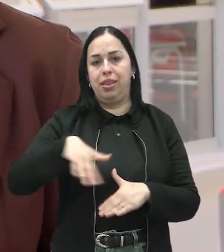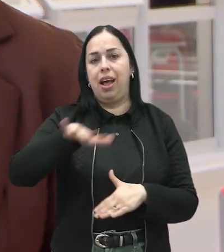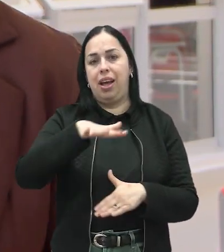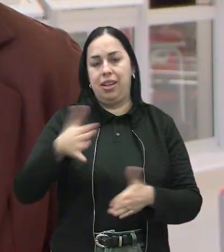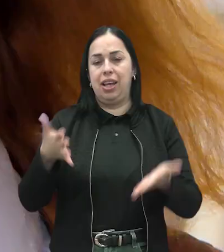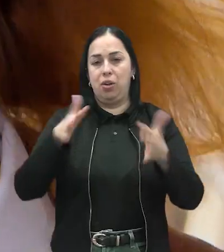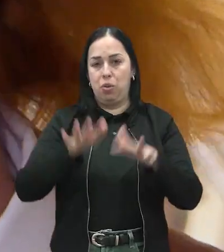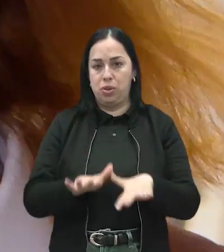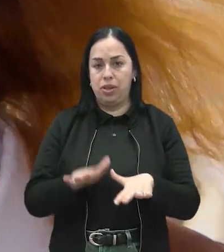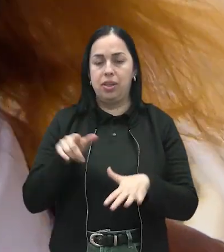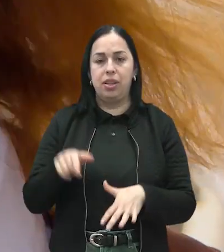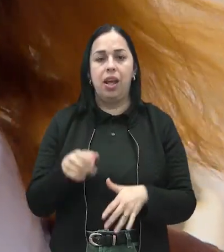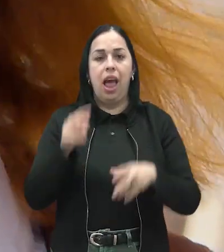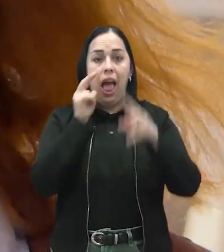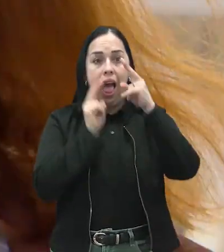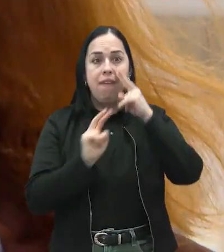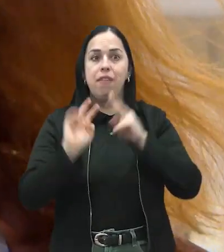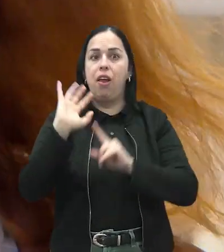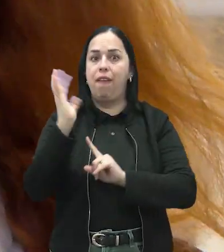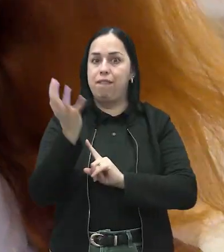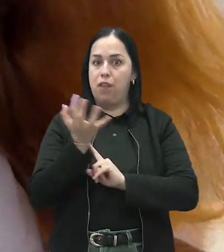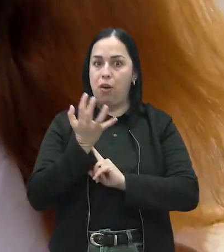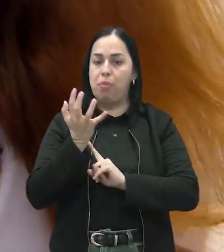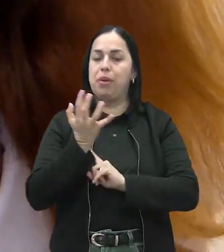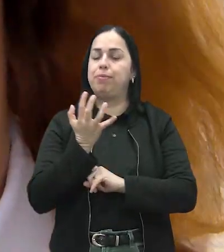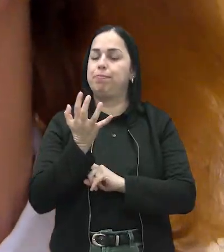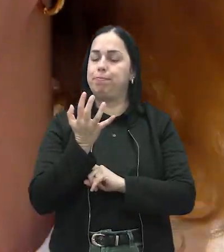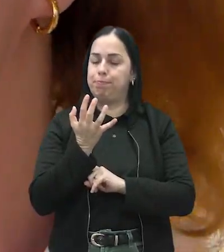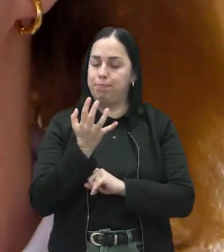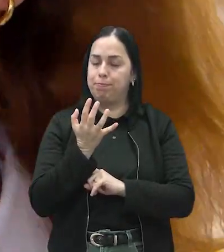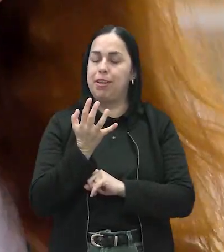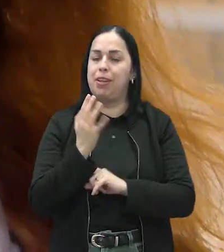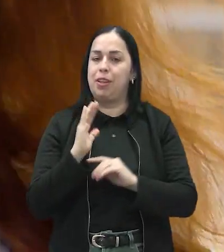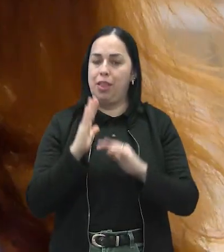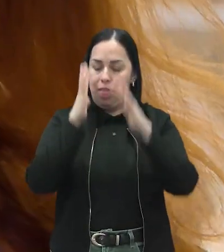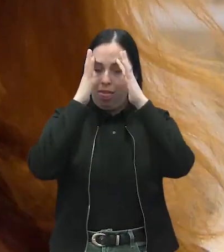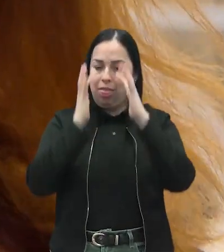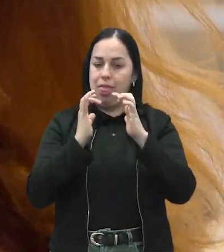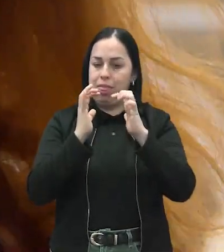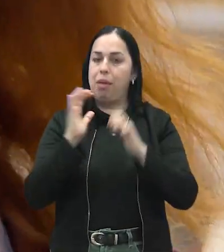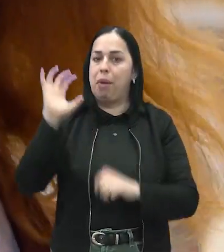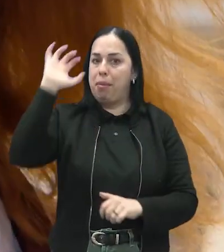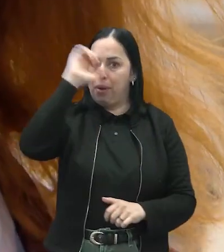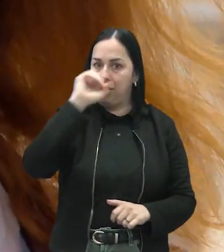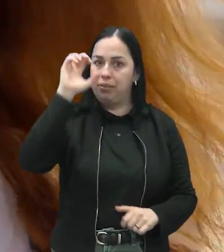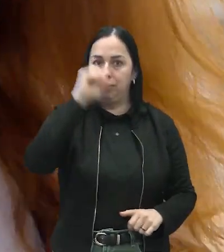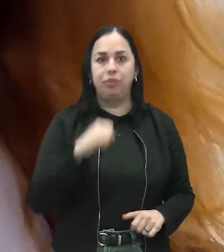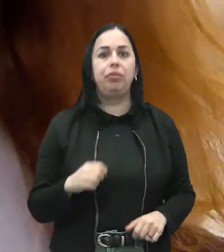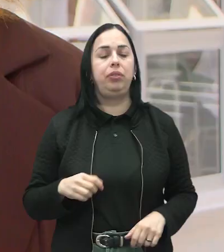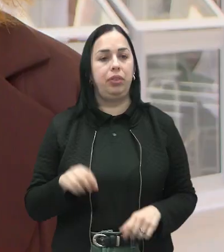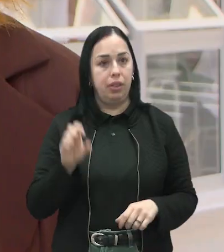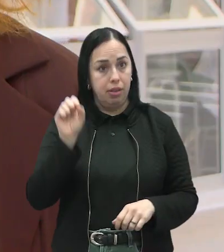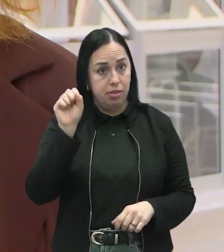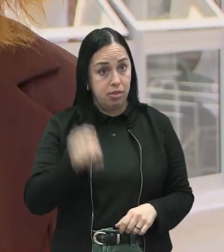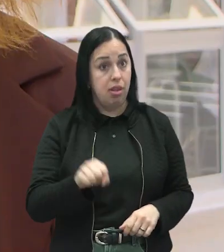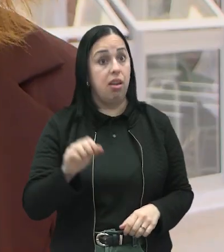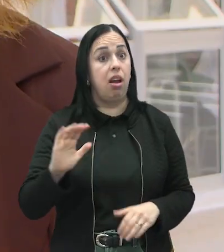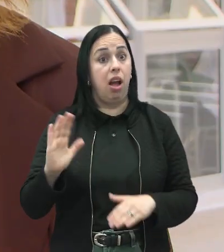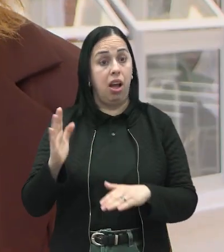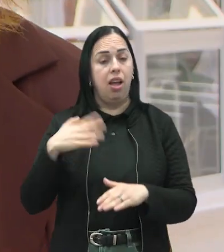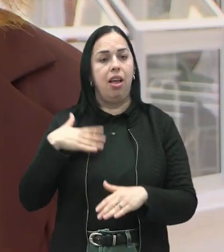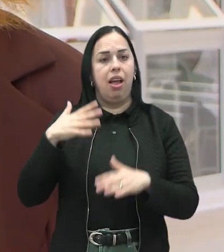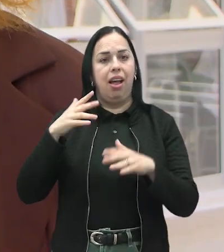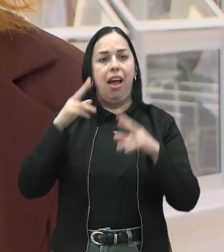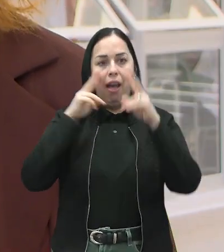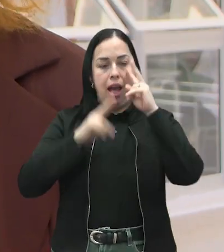educação inclusiva, a visão é um fator que influencia diretamente no processo de aprendizagem. Impacta bastante